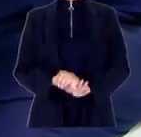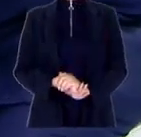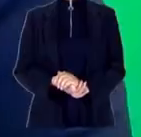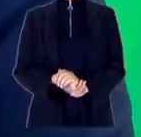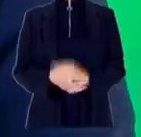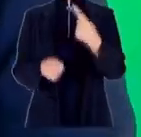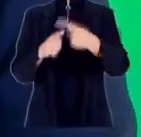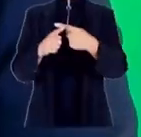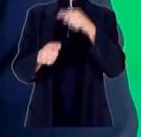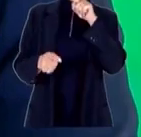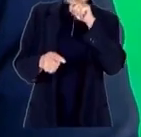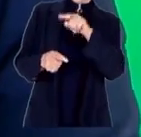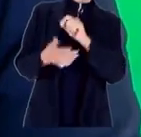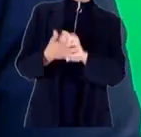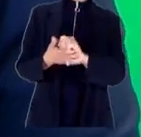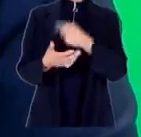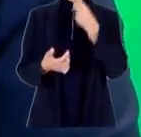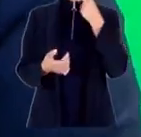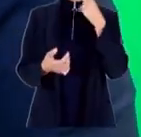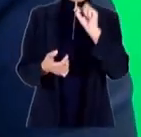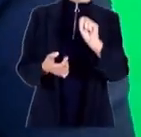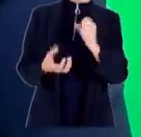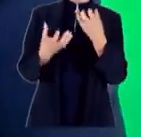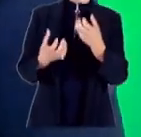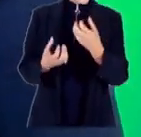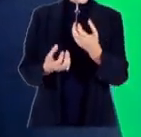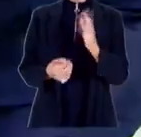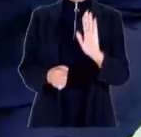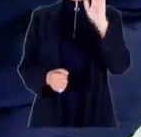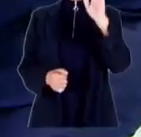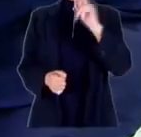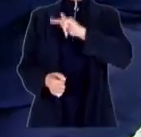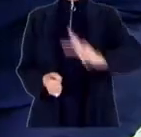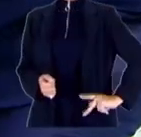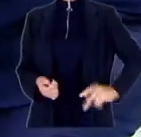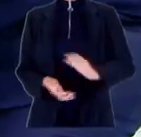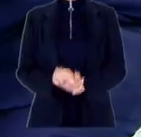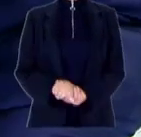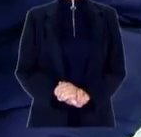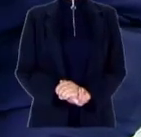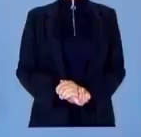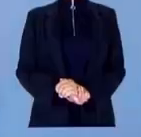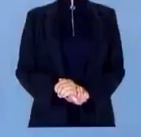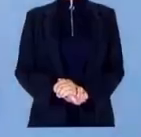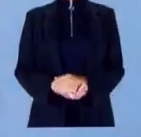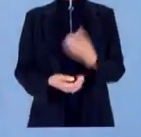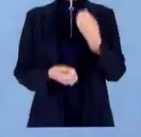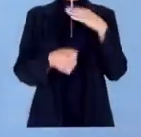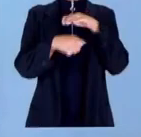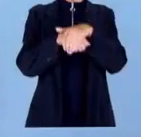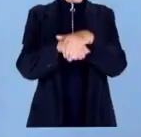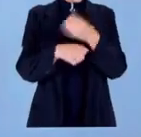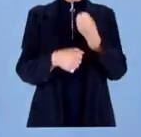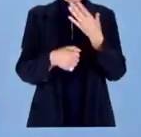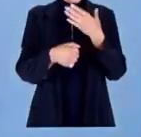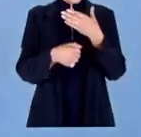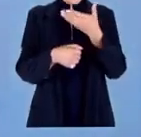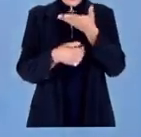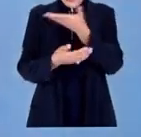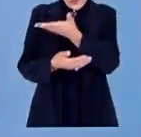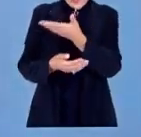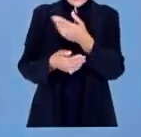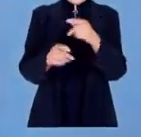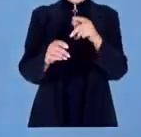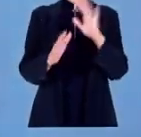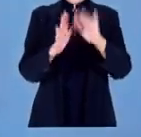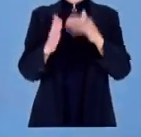por que que você Simone quer ser candidato a presidente o primeiro boa noite boa noite a você boa noite a